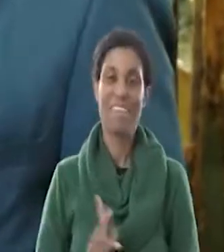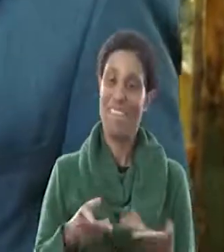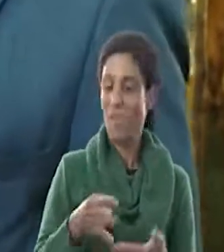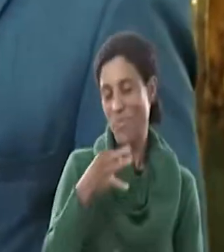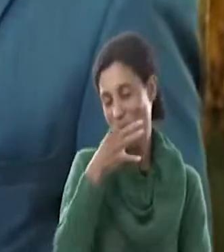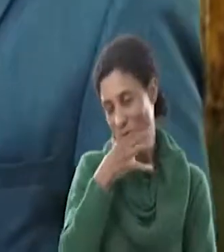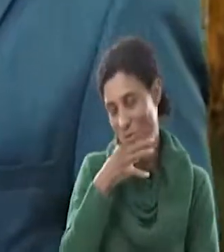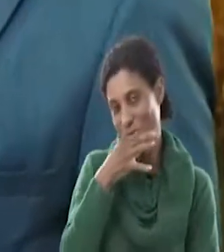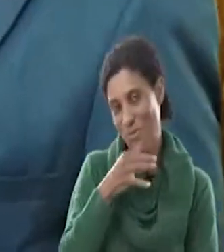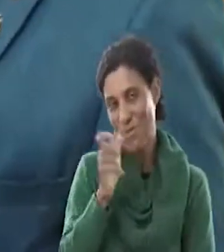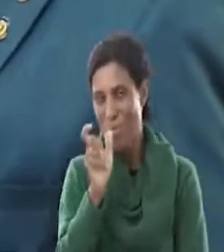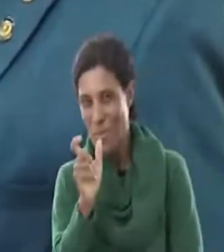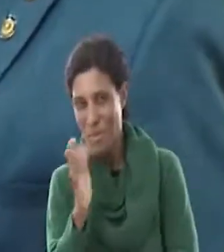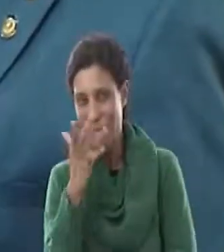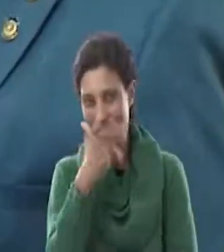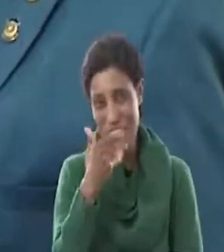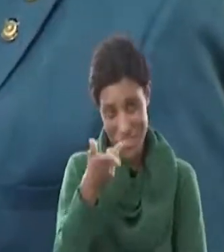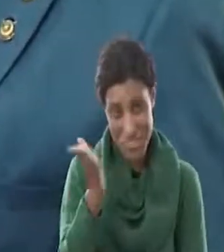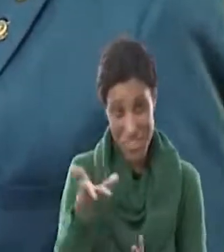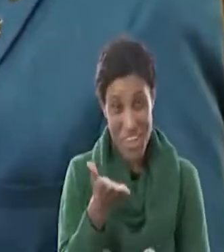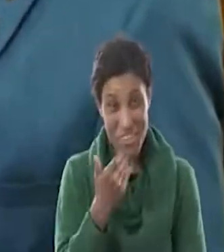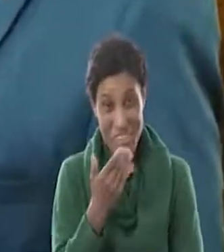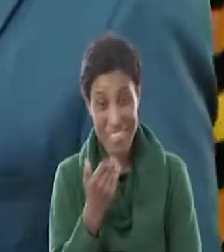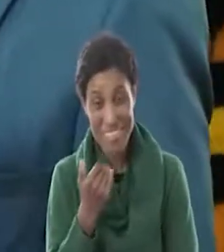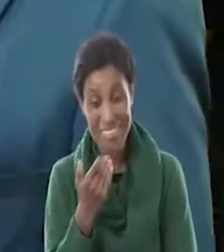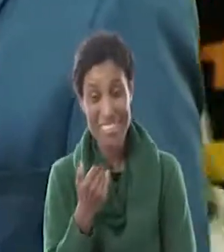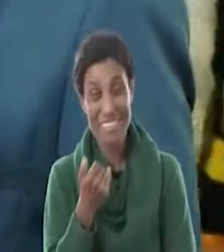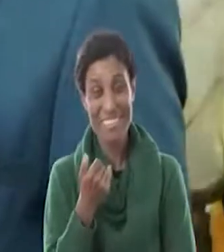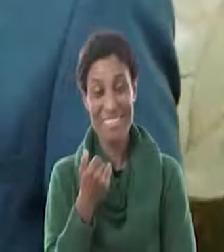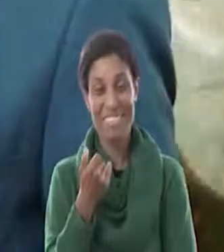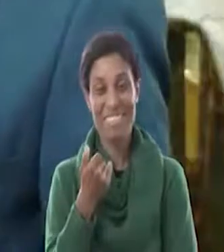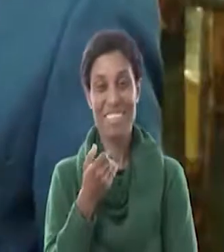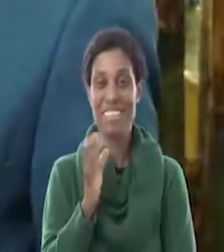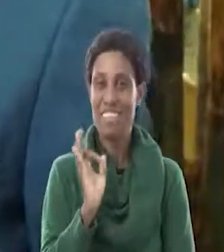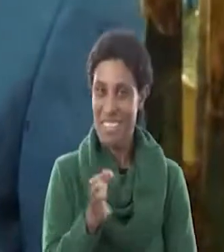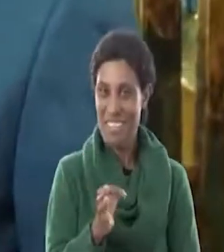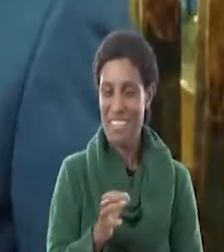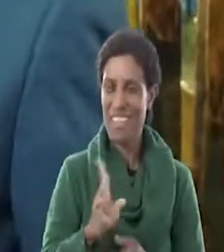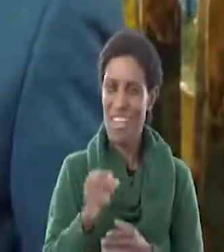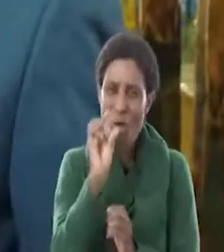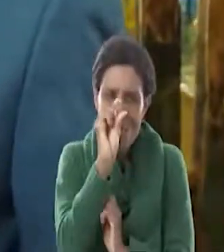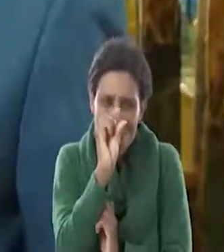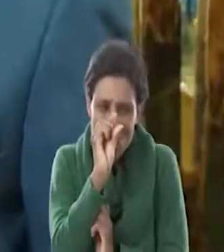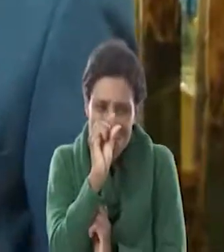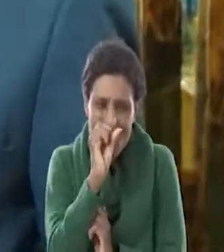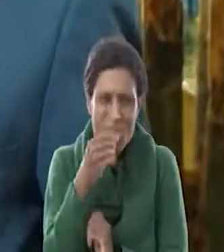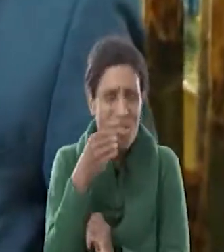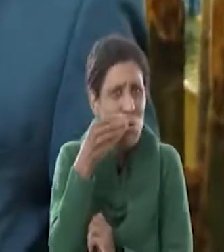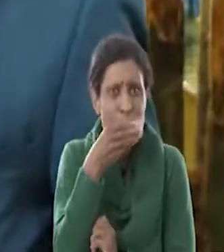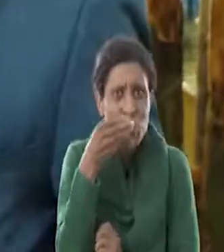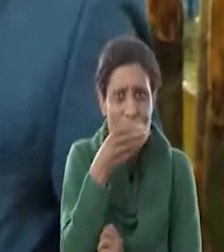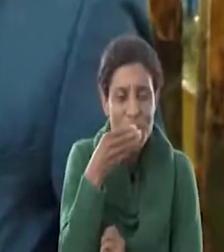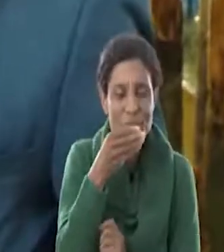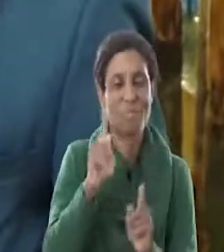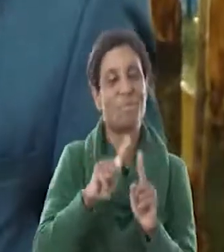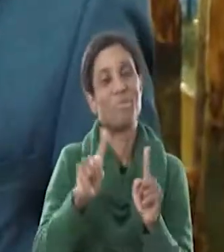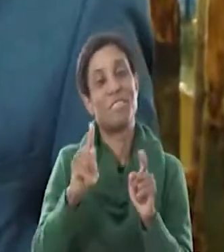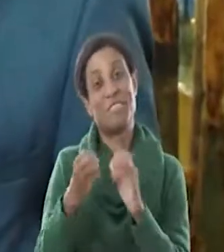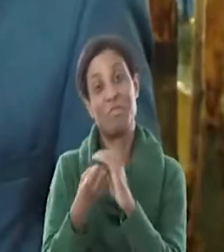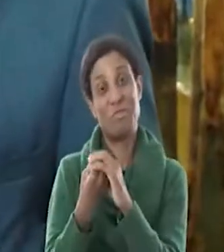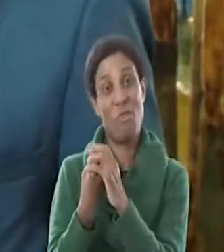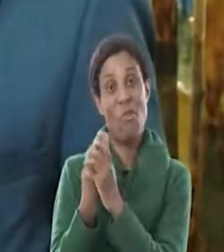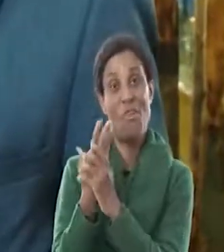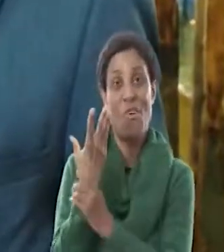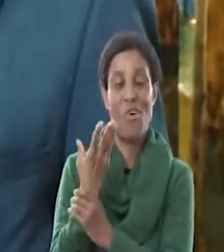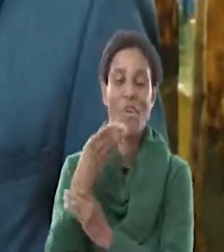bonitinho, mas eu acho que você já, inclusive, já comeu. É a tripa de galinha. Ela é bem miudinha, é miudinha. Assim, muito doce. Mas